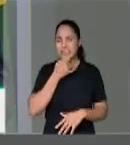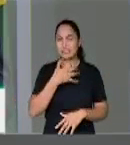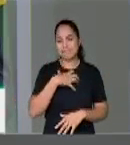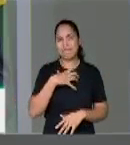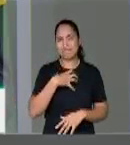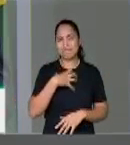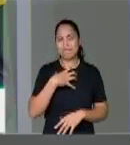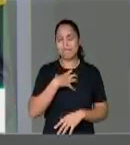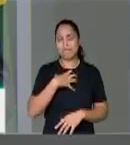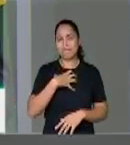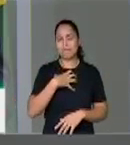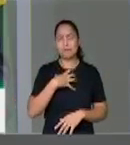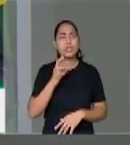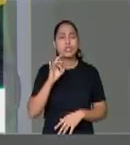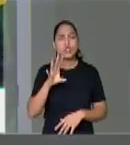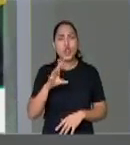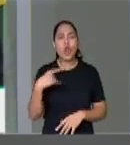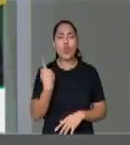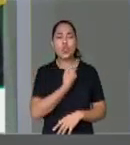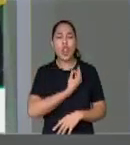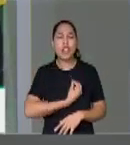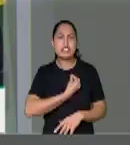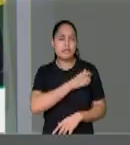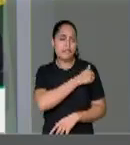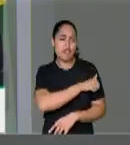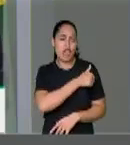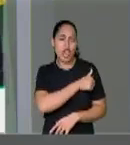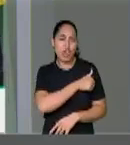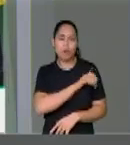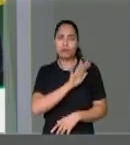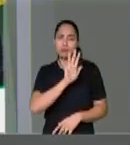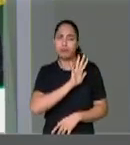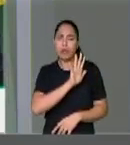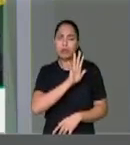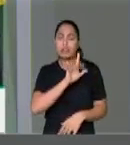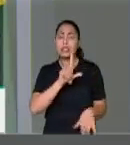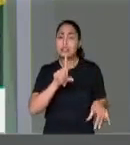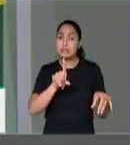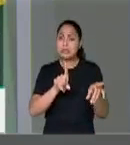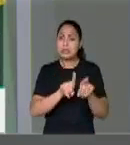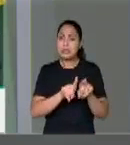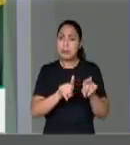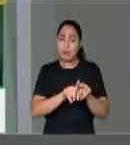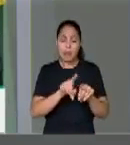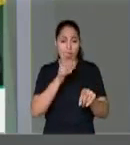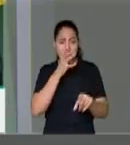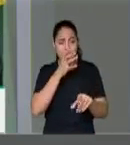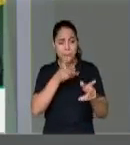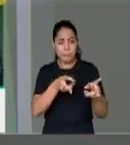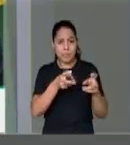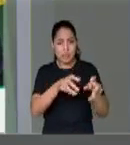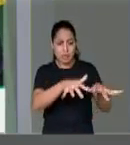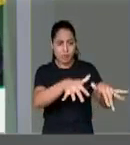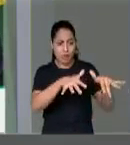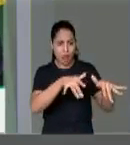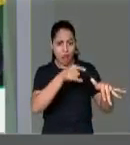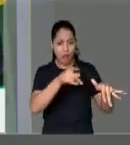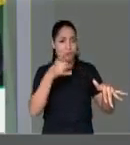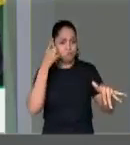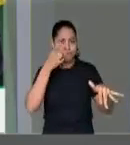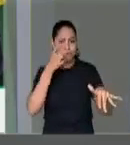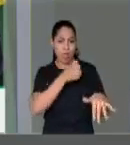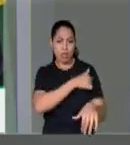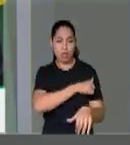tristeza, não só para nós que somos do Rio de Janeiro, e a maioria que eu vejo aqui no plenário de deputados é do Estado do Rio de